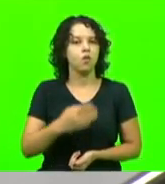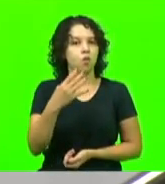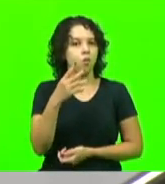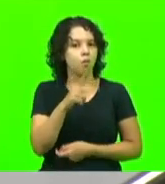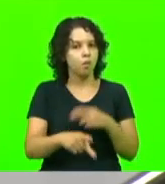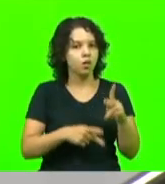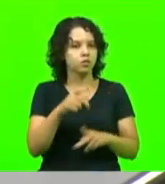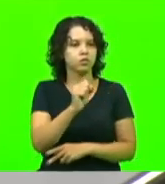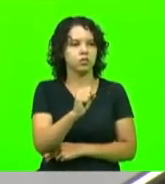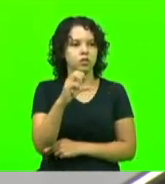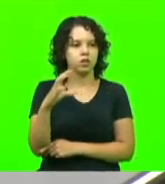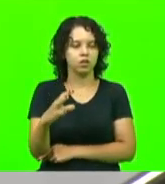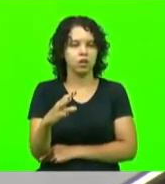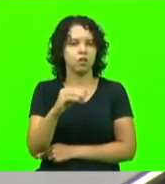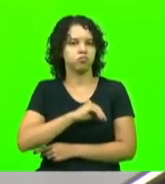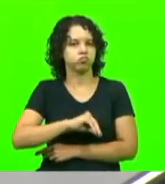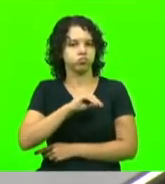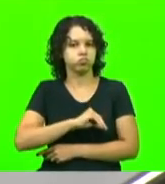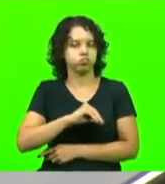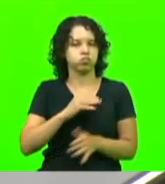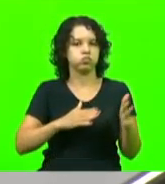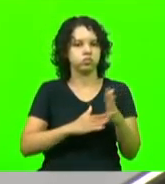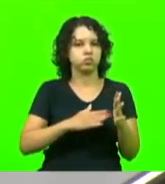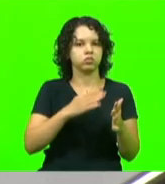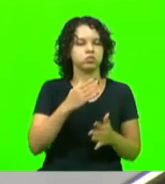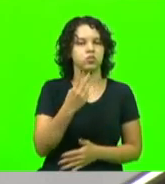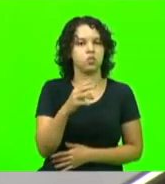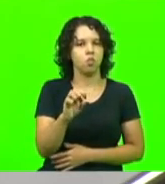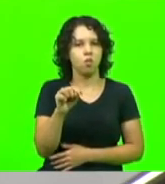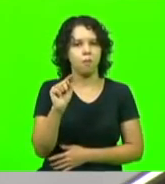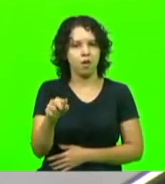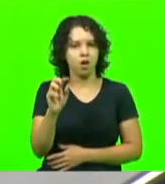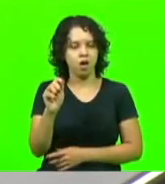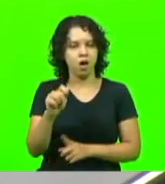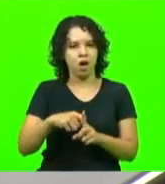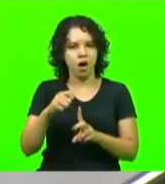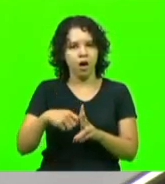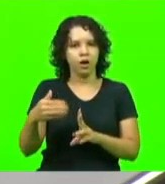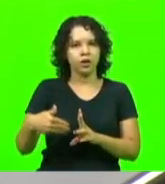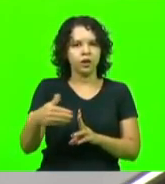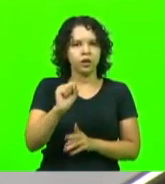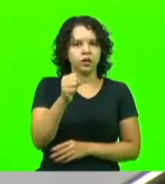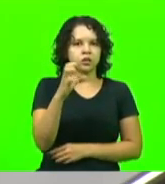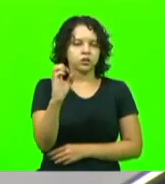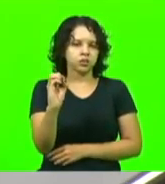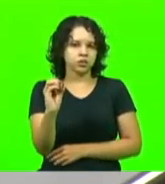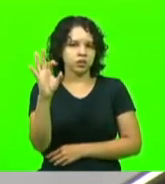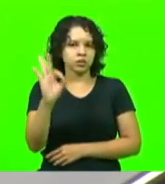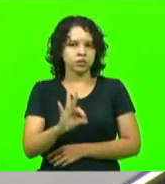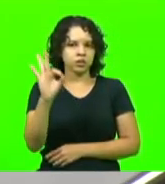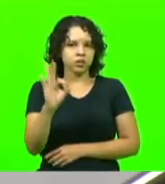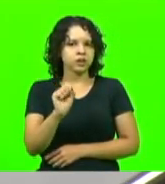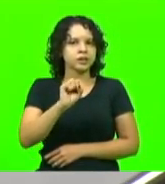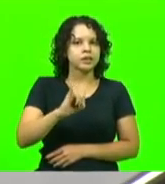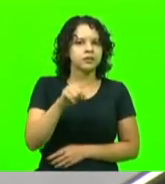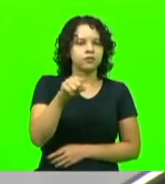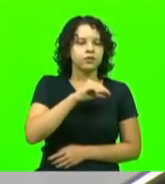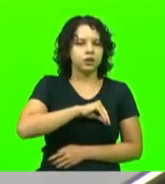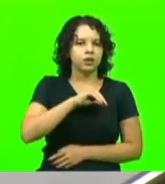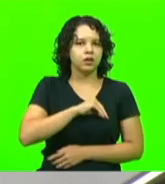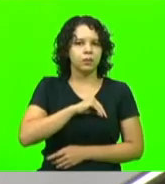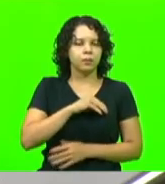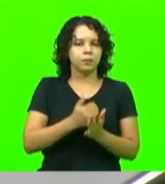até R$ 2.000 por mês, são 80% da população. Portanto, se você ganha mais de R$ 2.000 por mês,